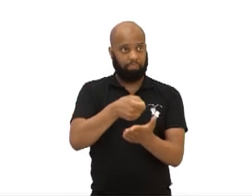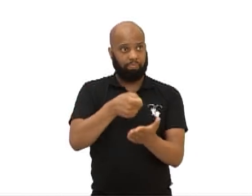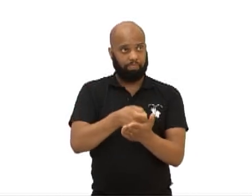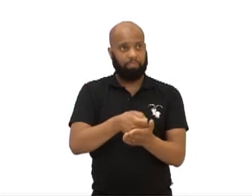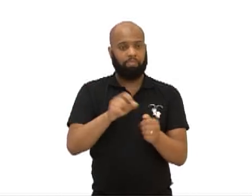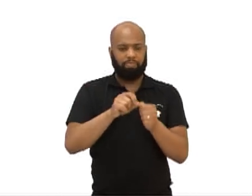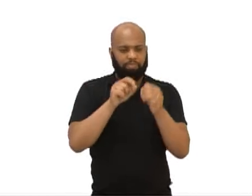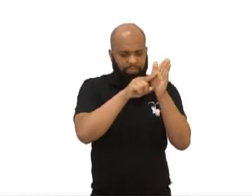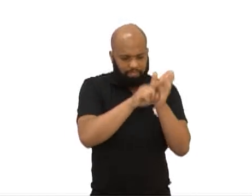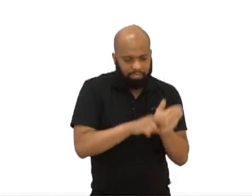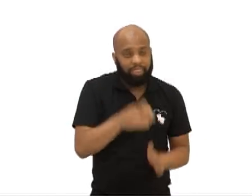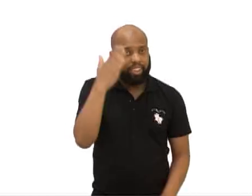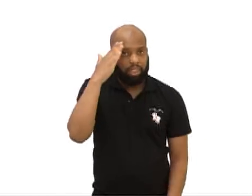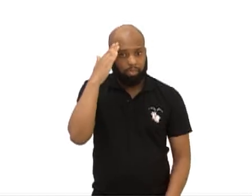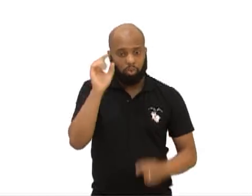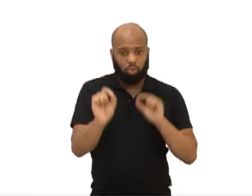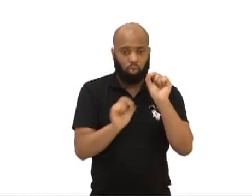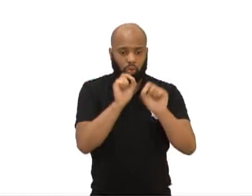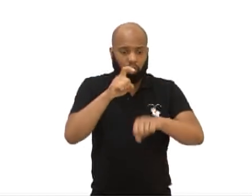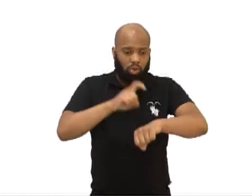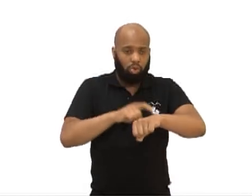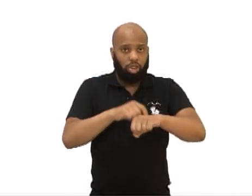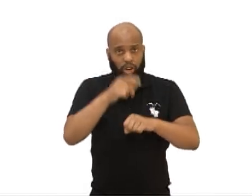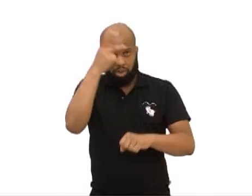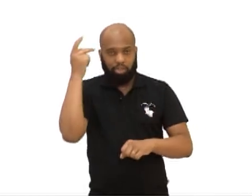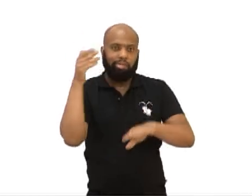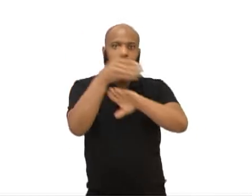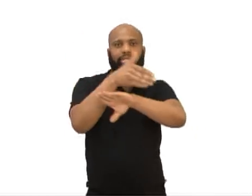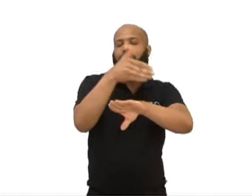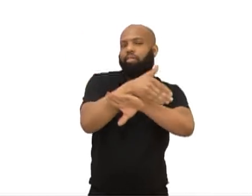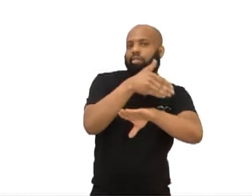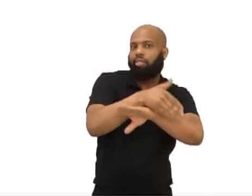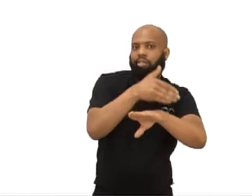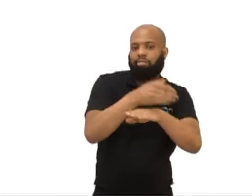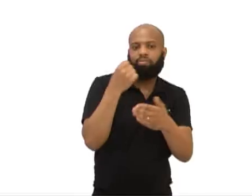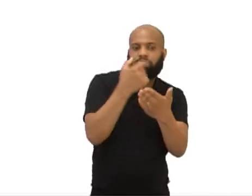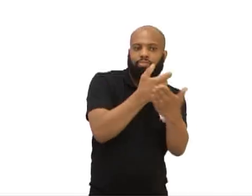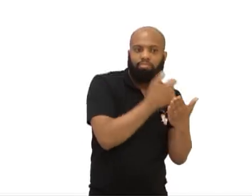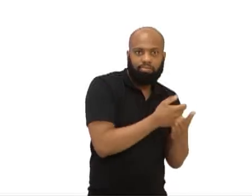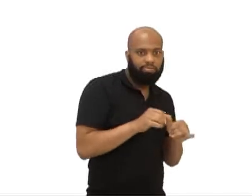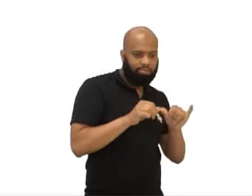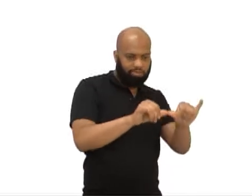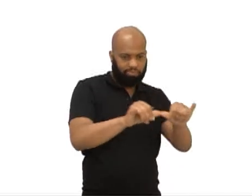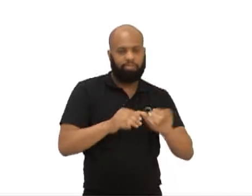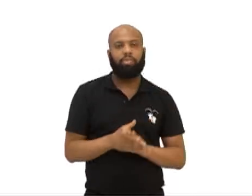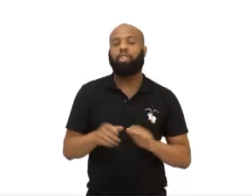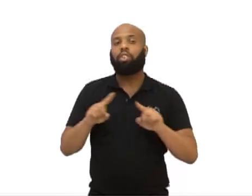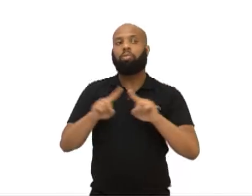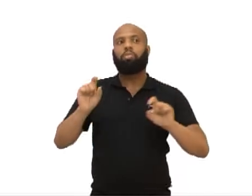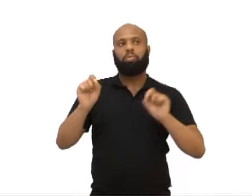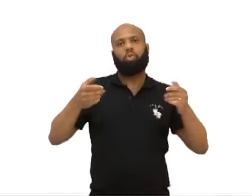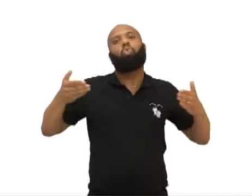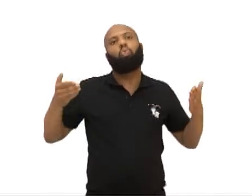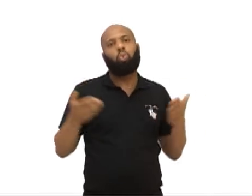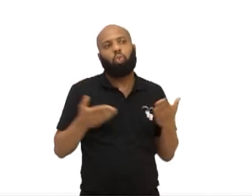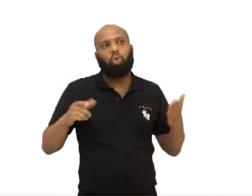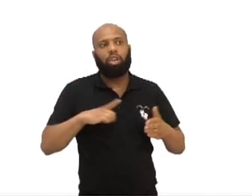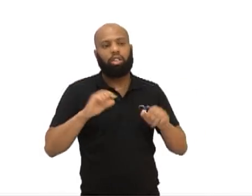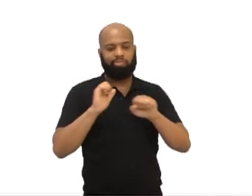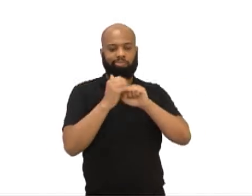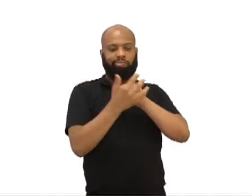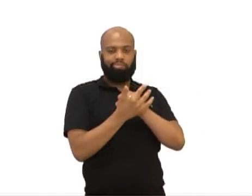fazer uma pesquisa para saber qual horário as pessoas mais gostavam de ir ao supermercado. Claro que hoje a gente está no